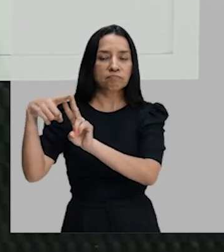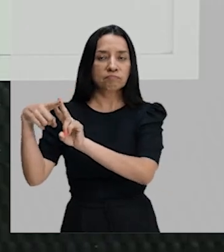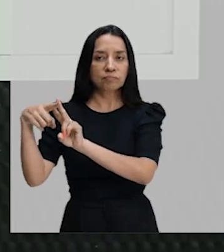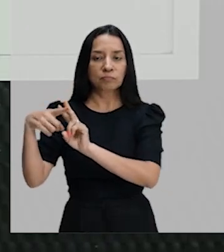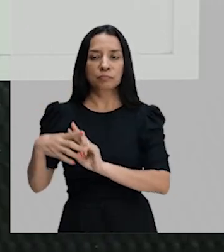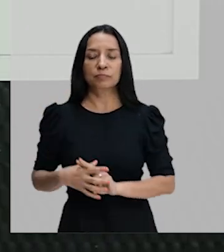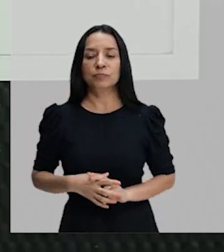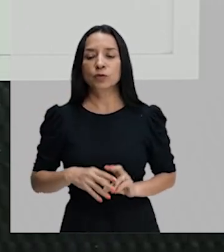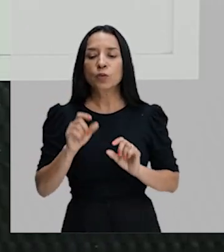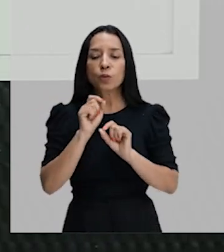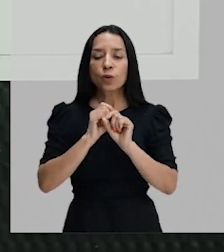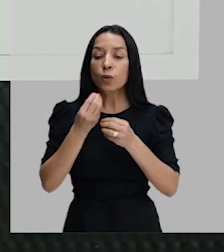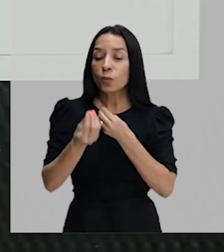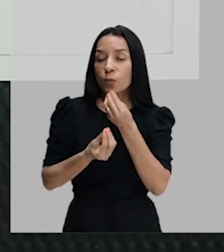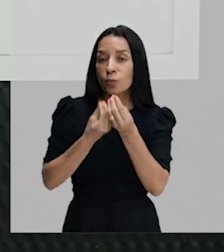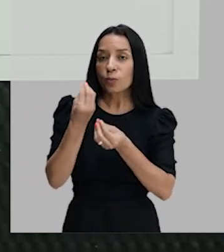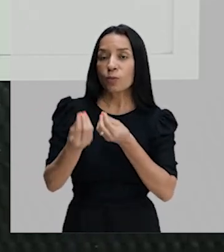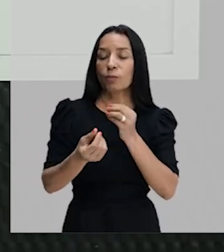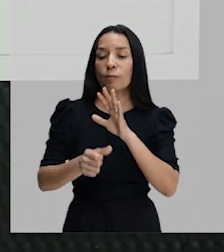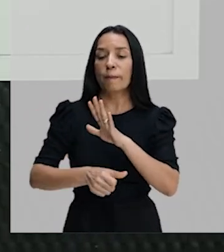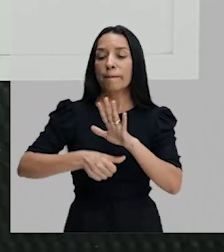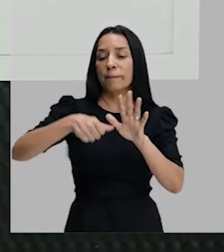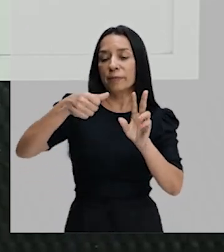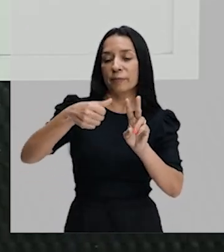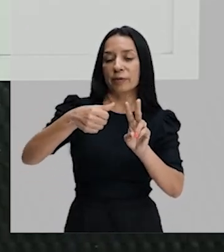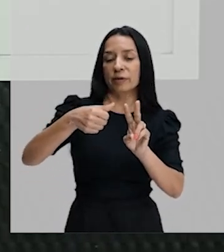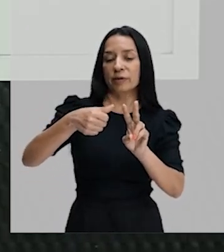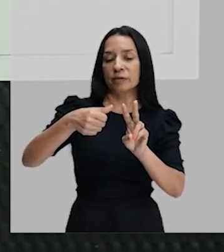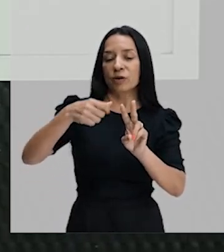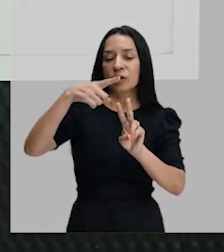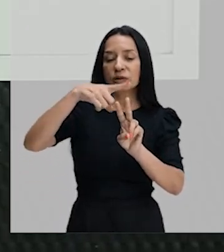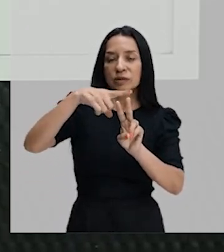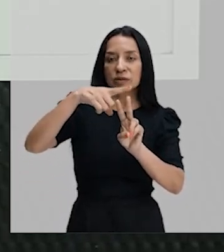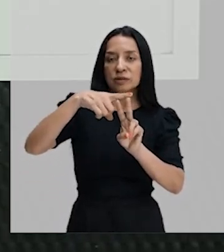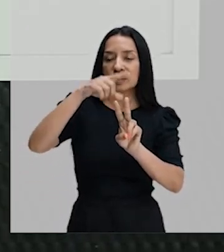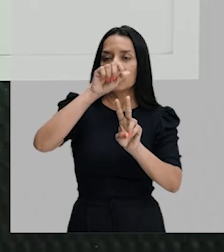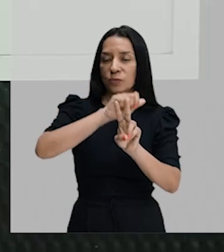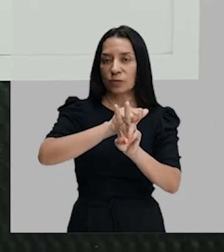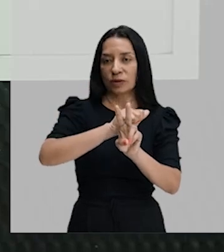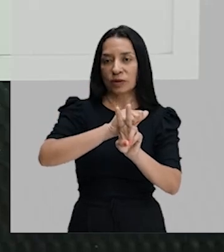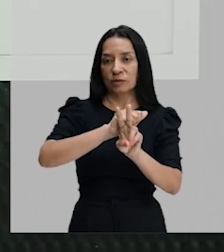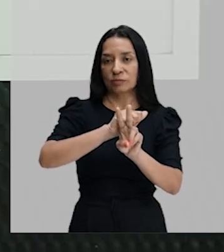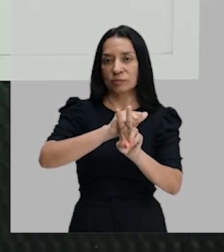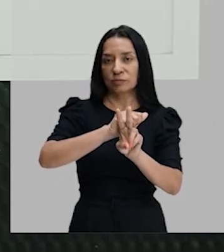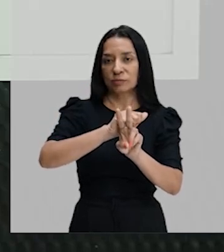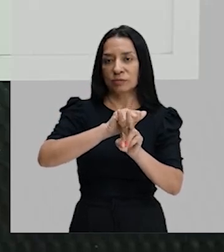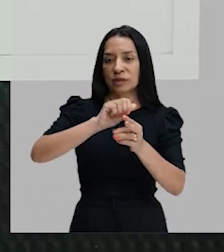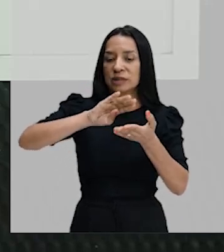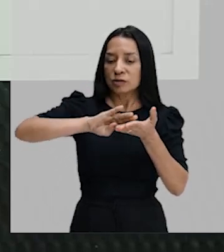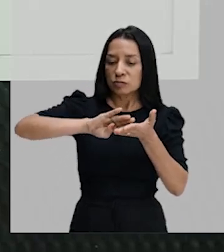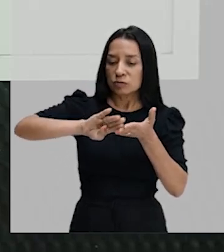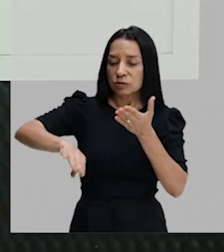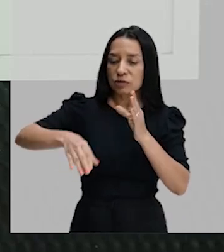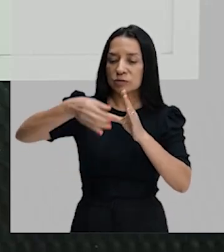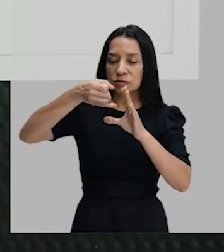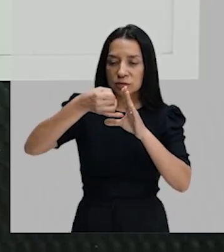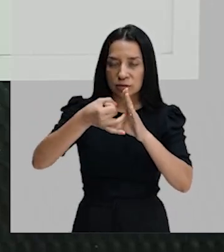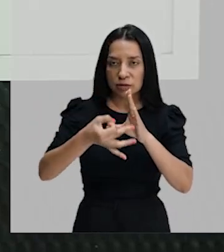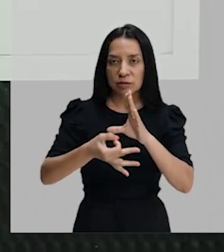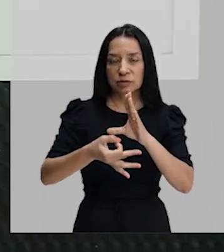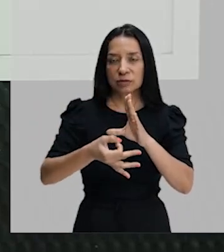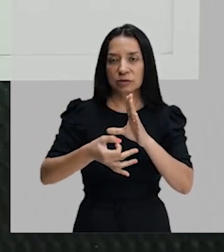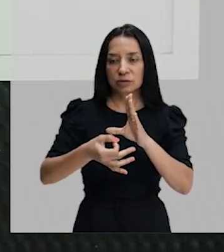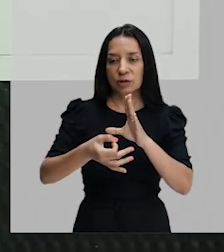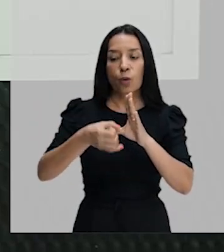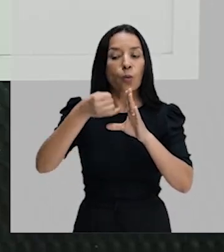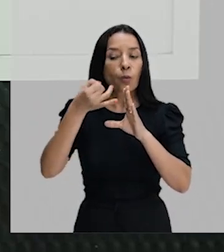certo? De que forma? Primeiro eu desenho um vetor A, sem tirar as suas características. Quais são as suas características? Intensidade,